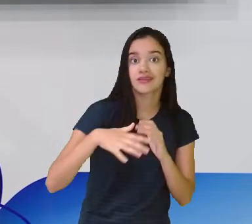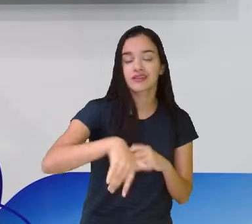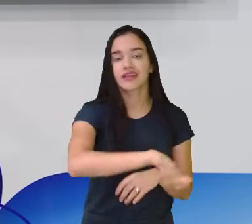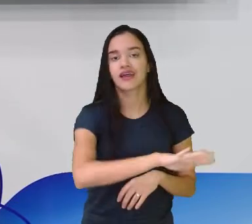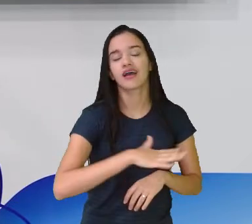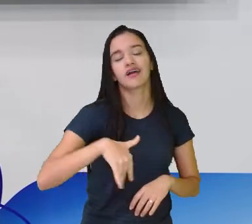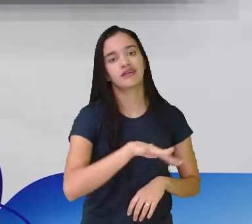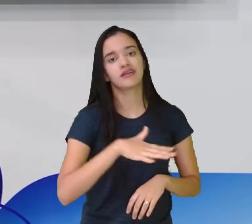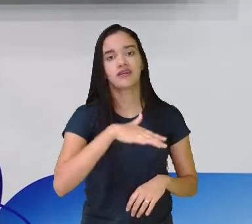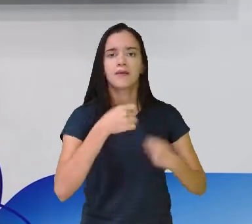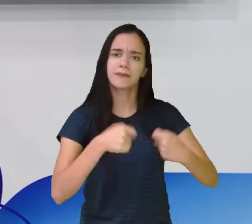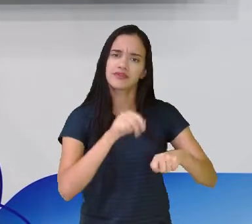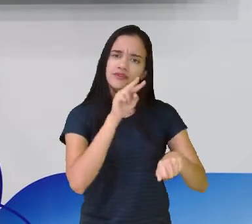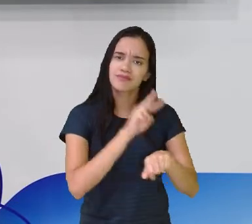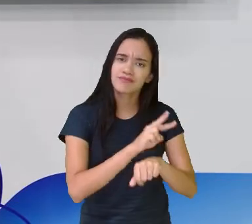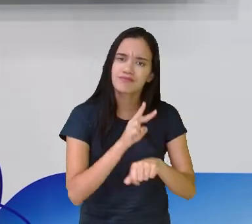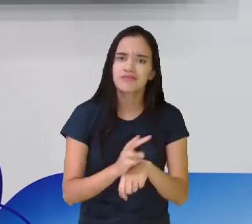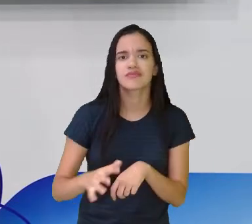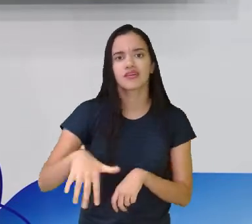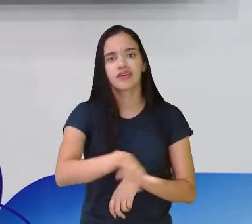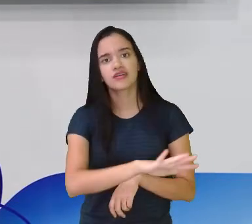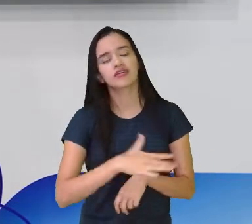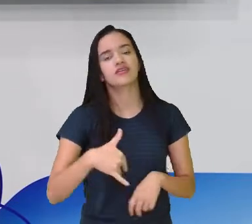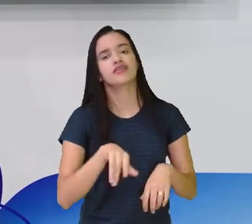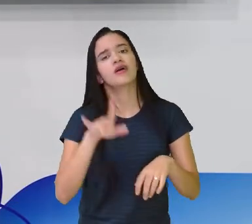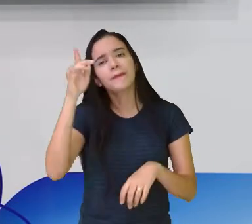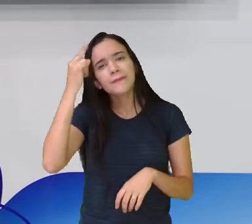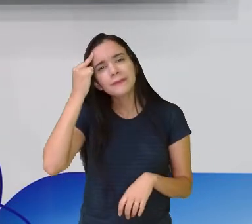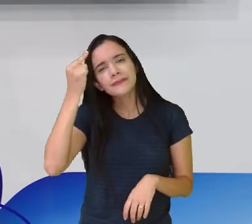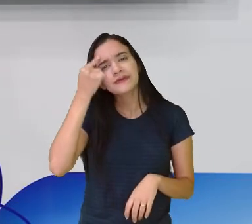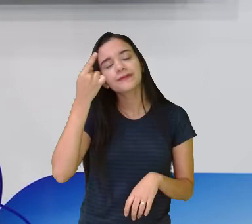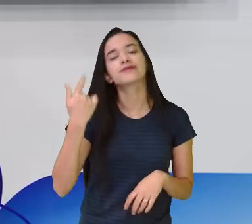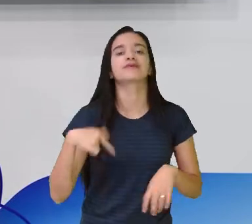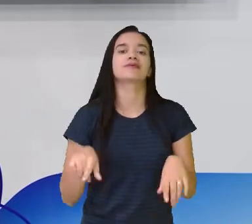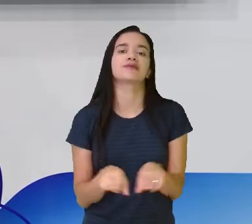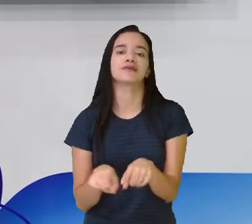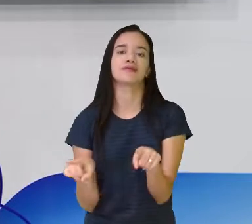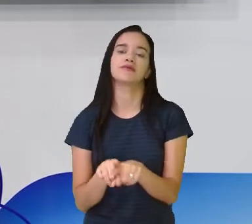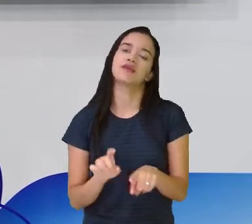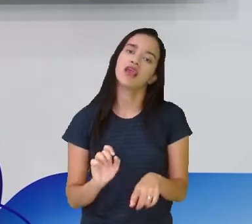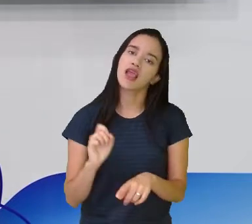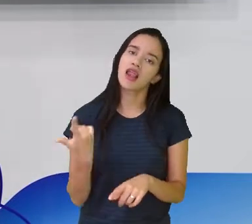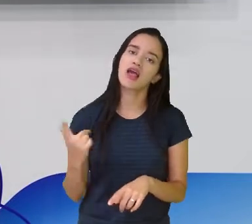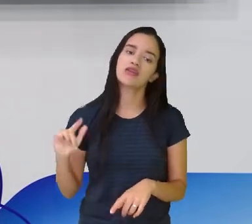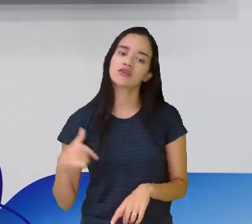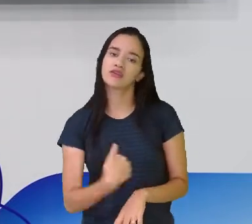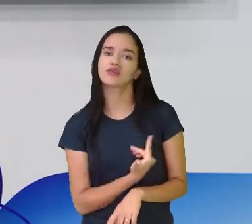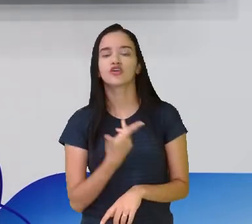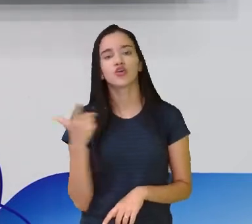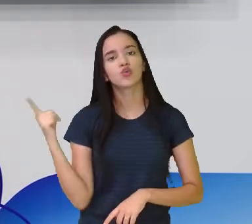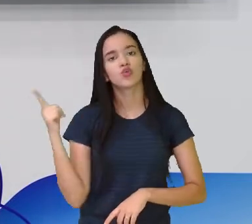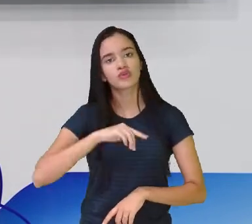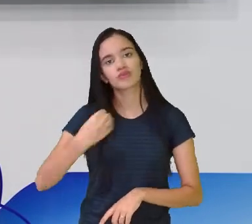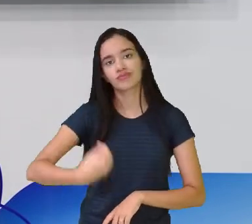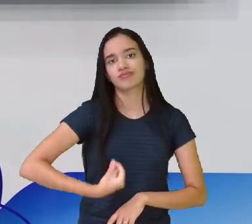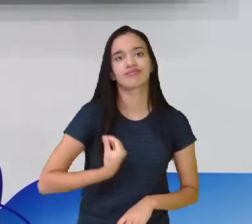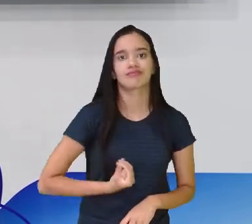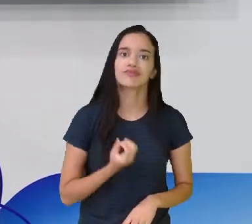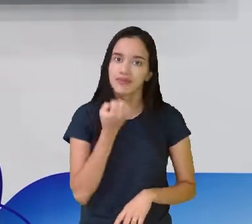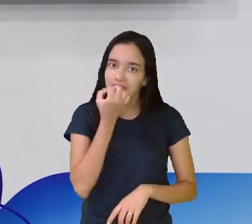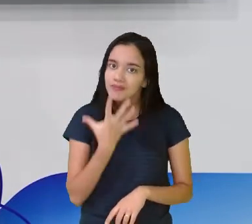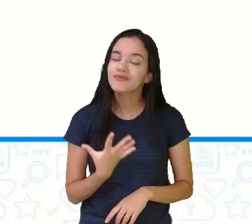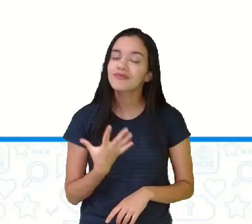gente precisa preservar esse ambiente, precisa pensar nisso também, para, claro, que a gente também consiga viver